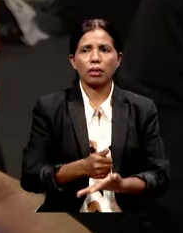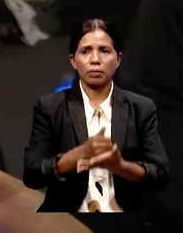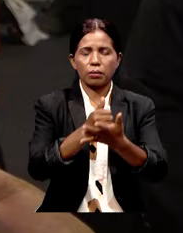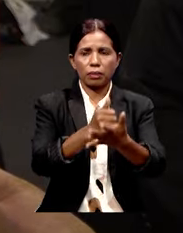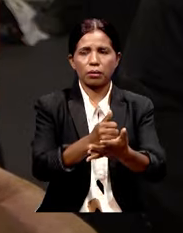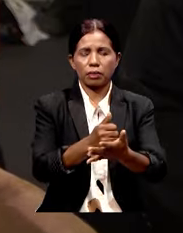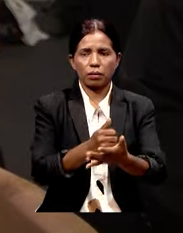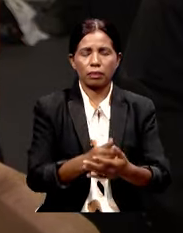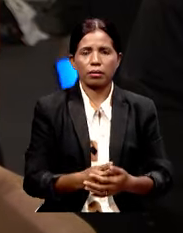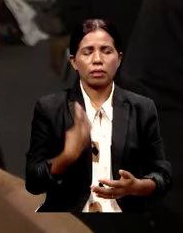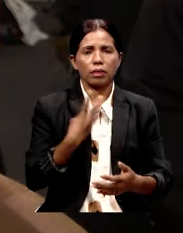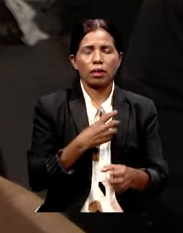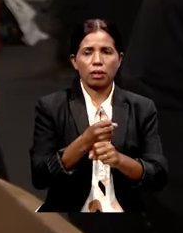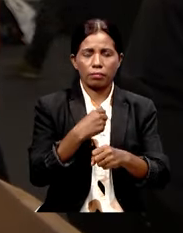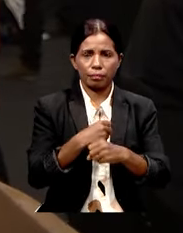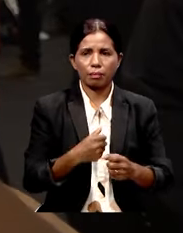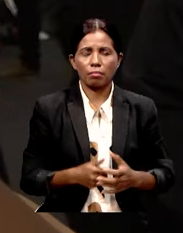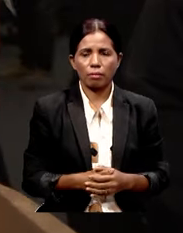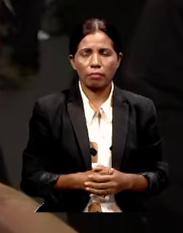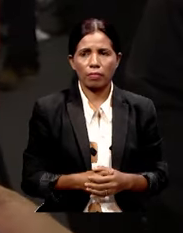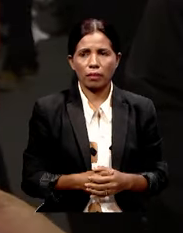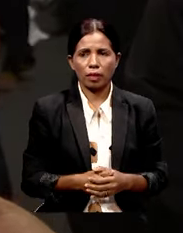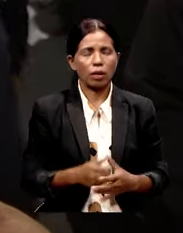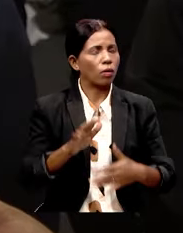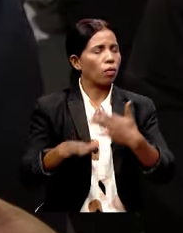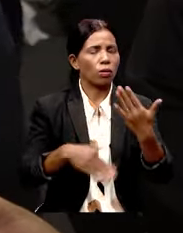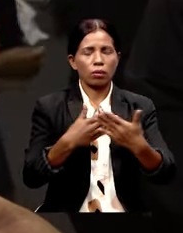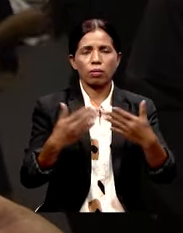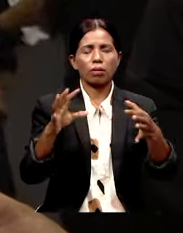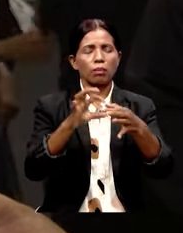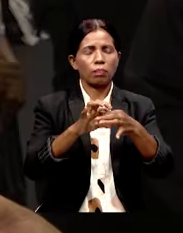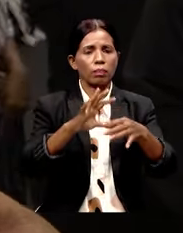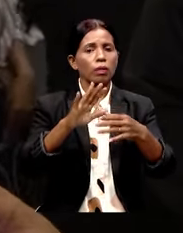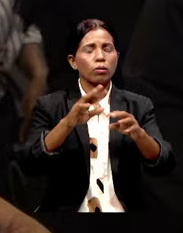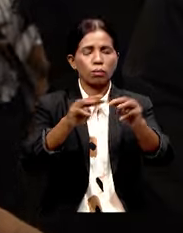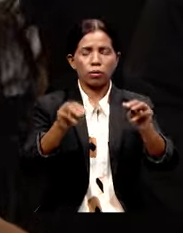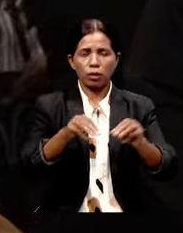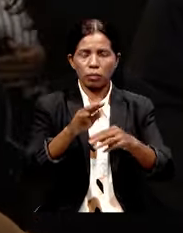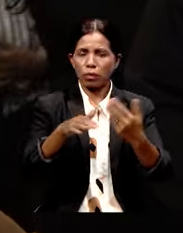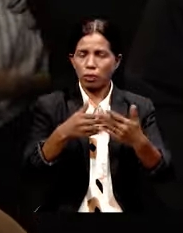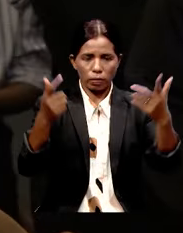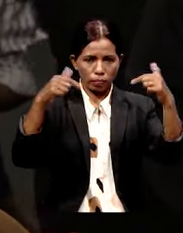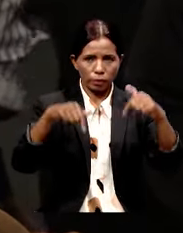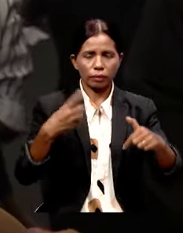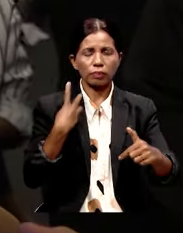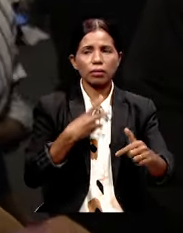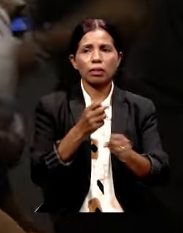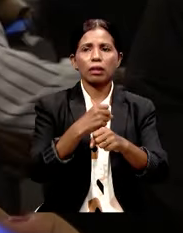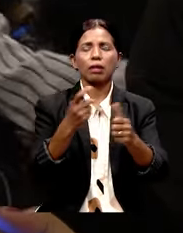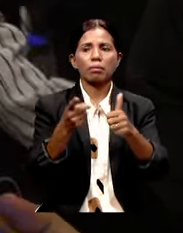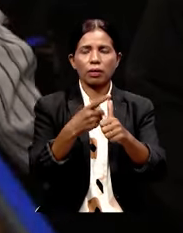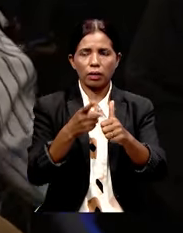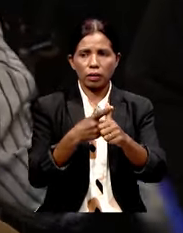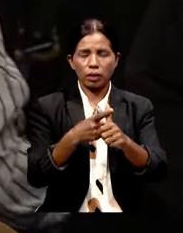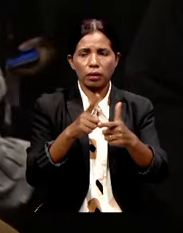em outro, ainda nem me dá. Membro seria o município, seria a carícia mesmo? Outro mais, outro mais. Outro mais, né? Nem está a luz, primeira fase.